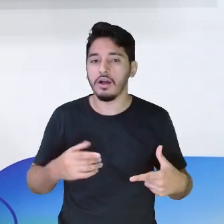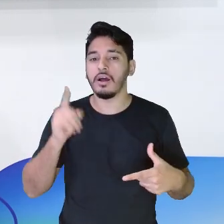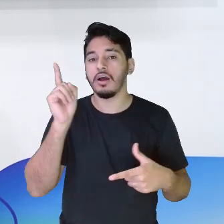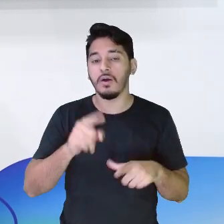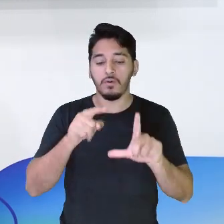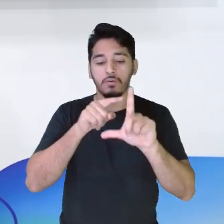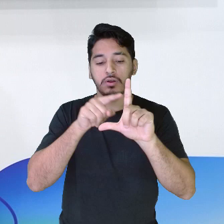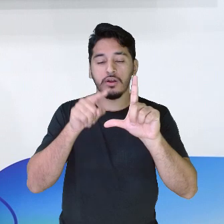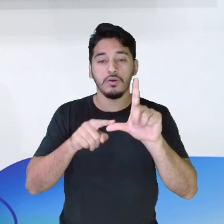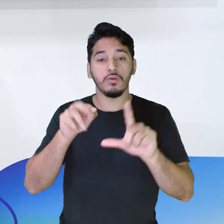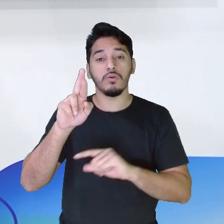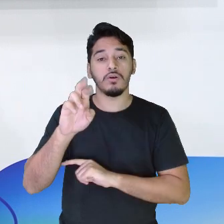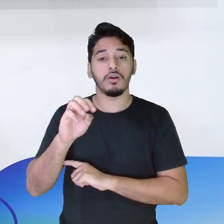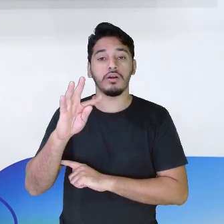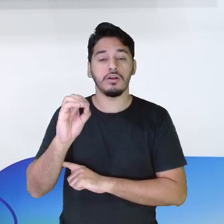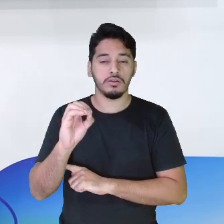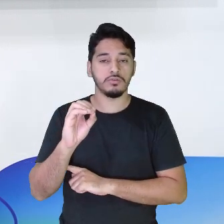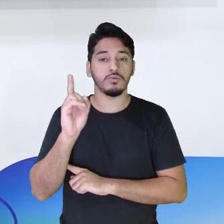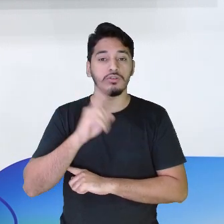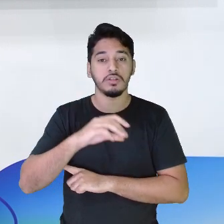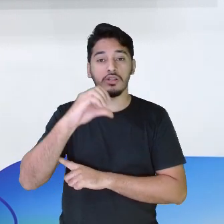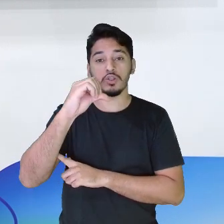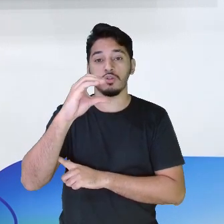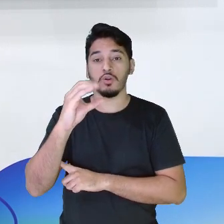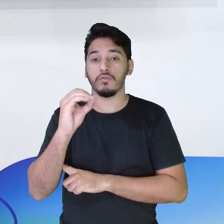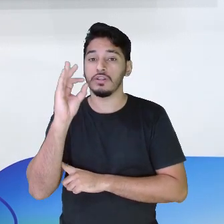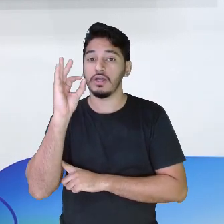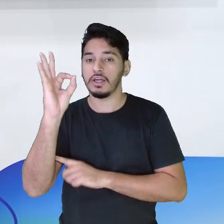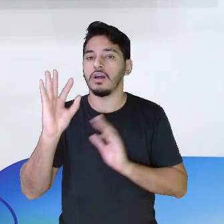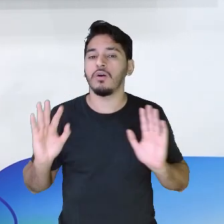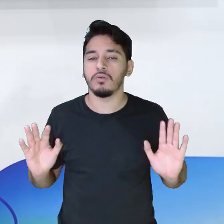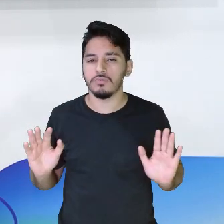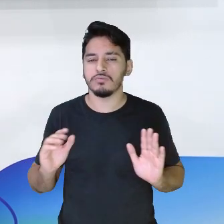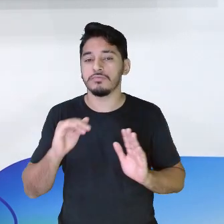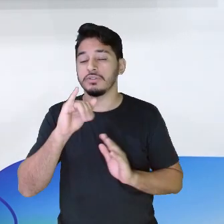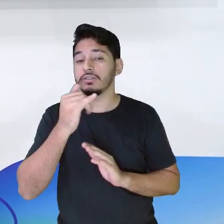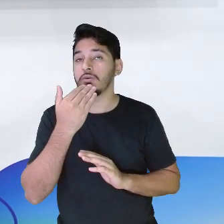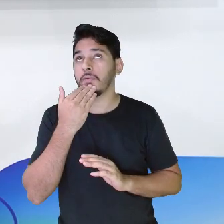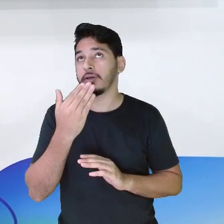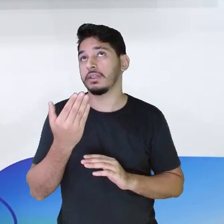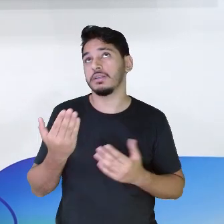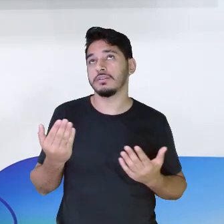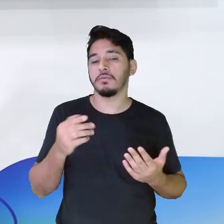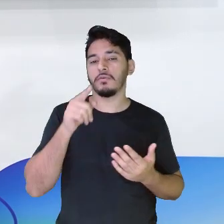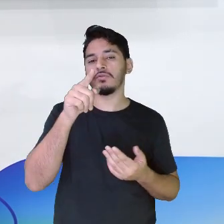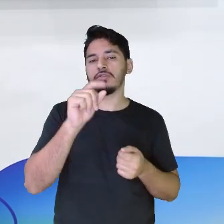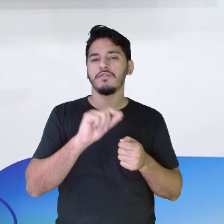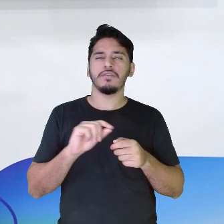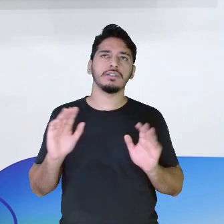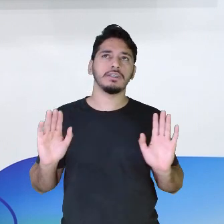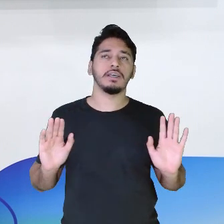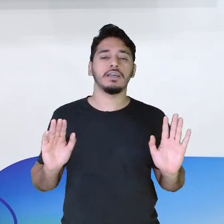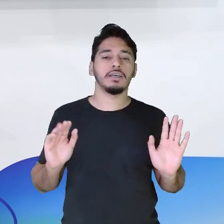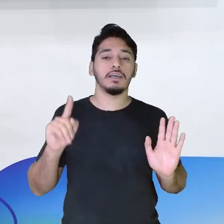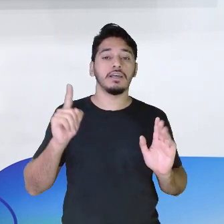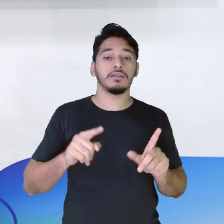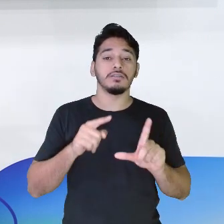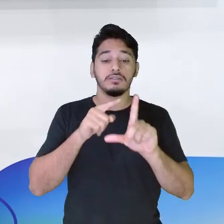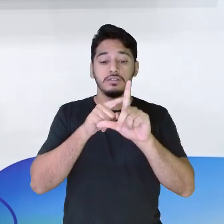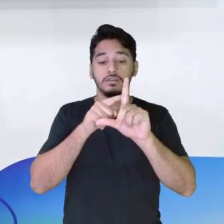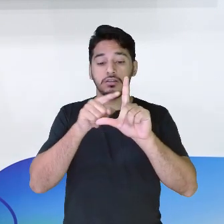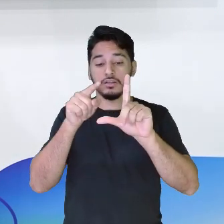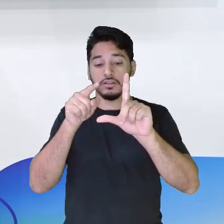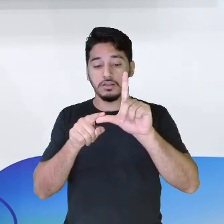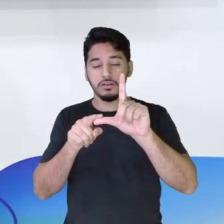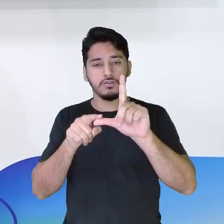reto, um ângulo de 90 graus. Se eu te pedisse, por exemplo, para fazer esse ângulo, você